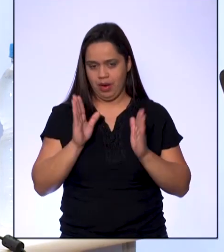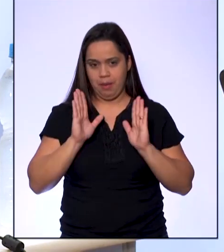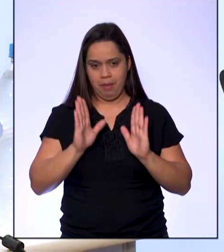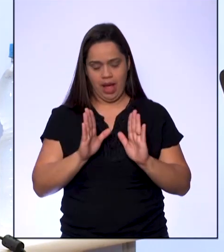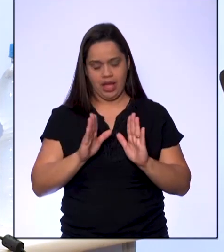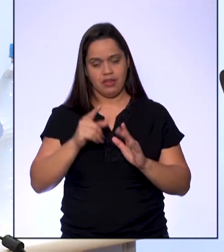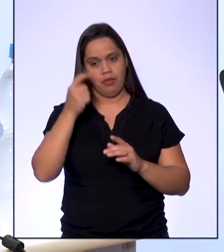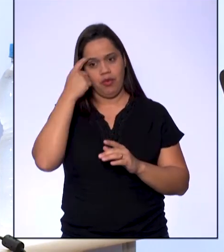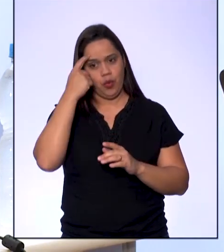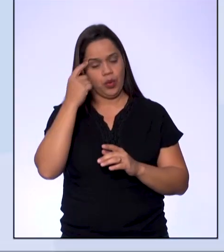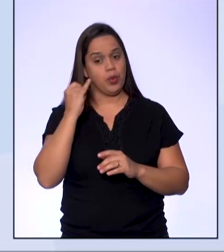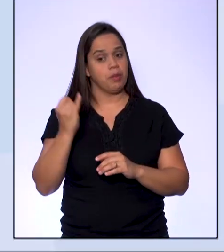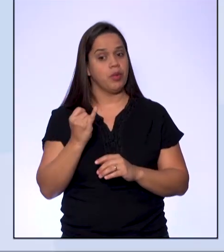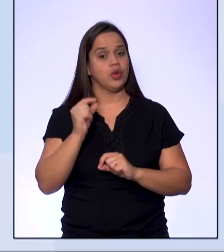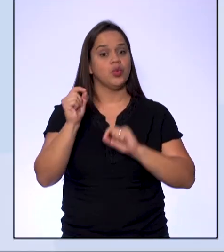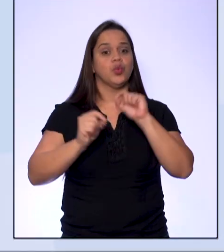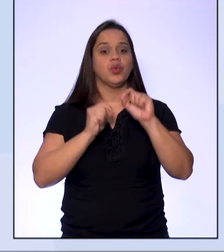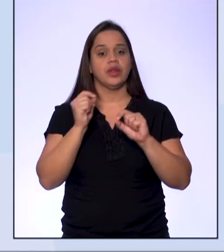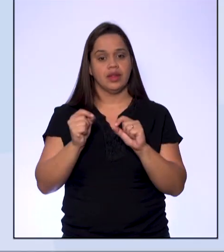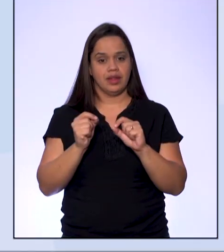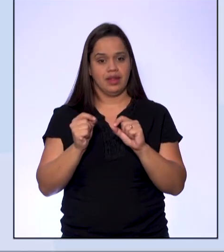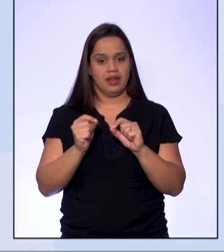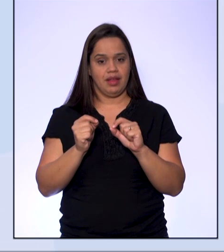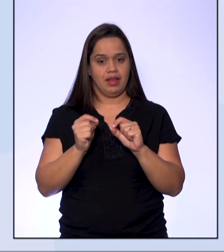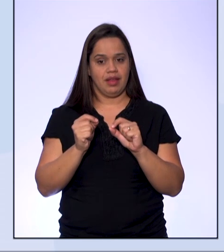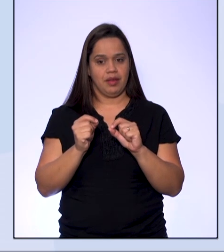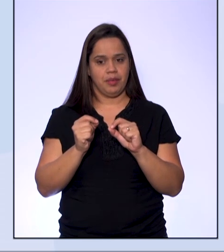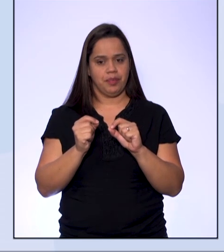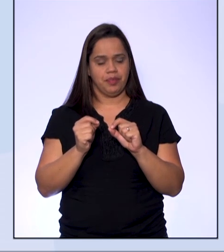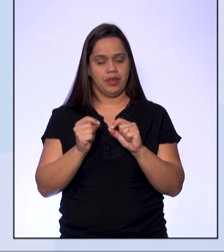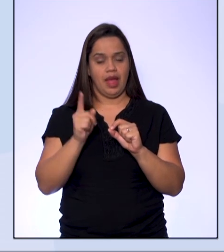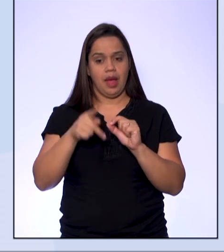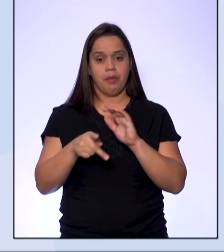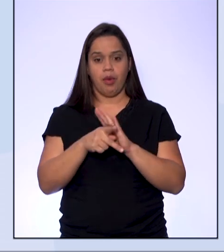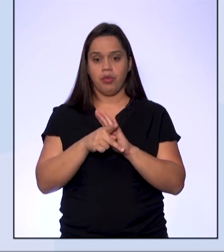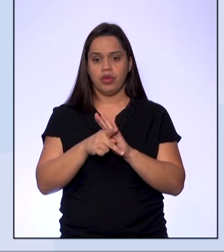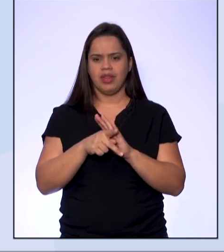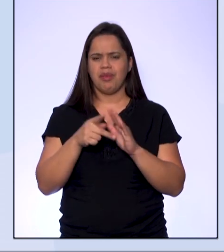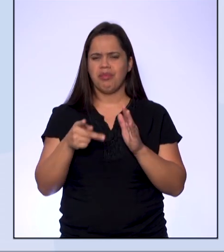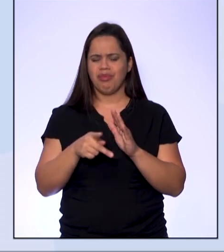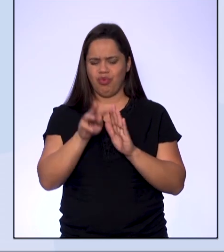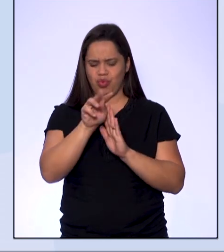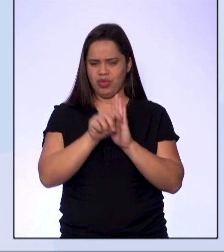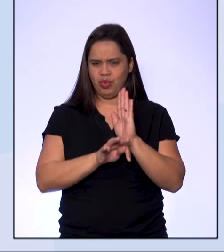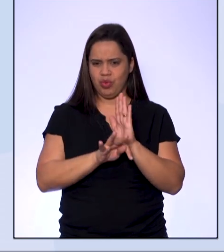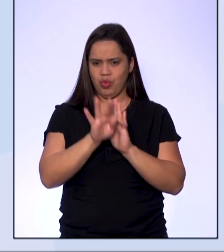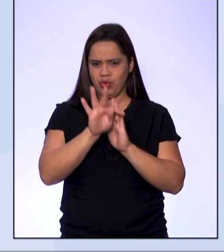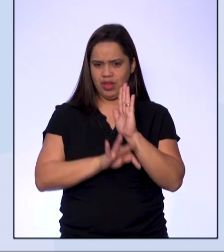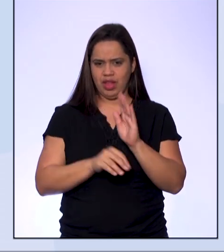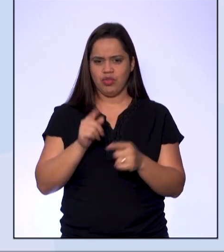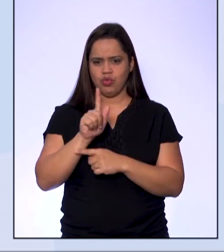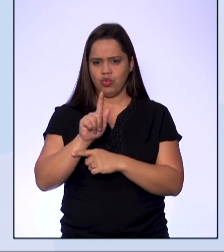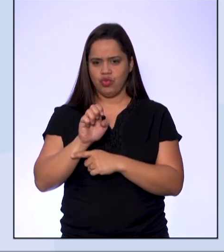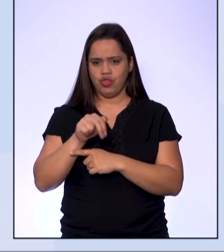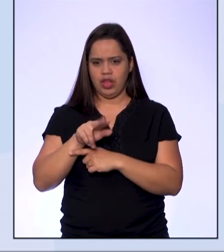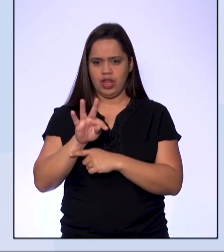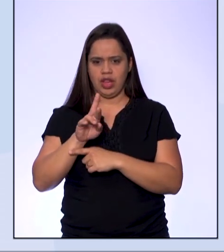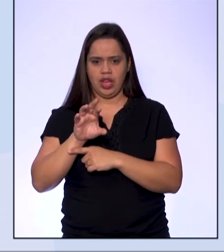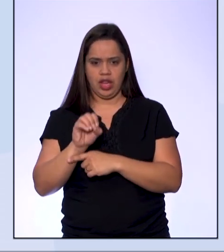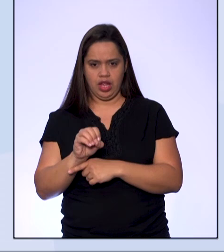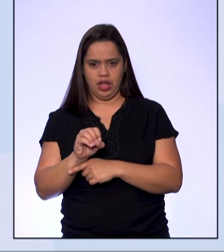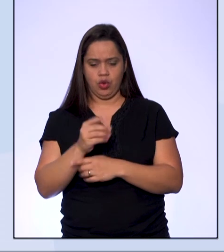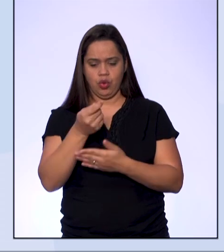importante. Por quê? Vamos lá. Qual a finalidade do gênero textual receita culinária? Vocês perceberam que receita é um gênero textual?